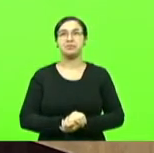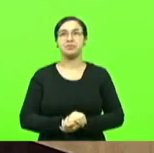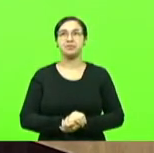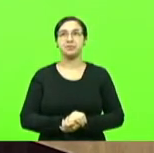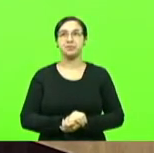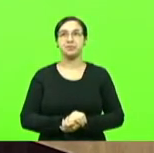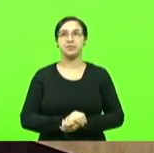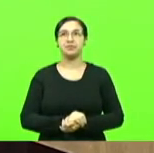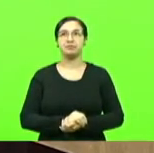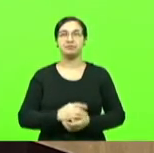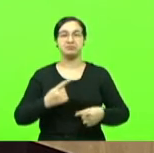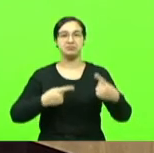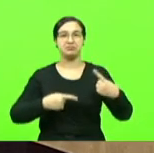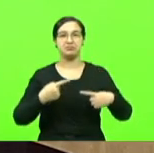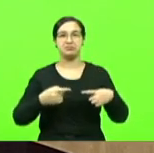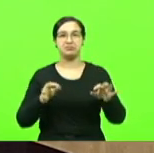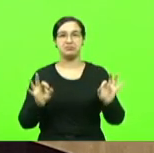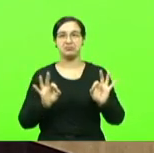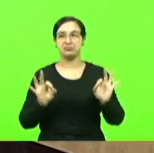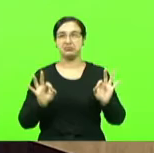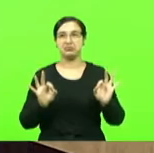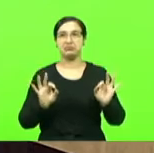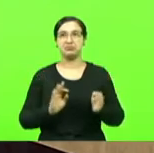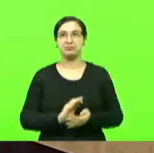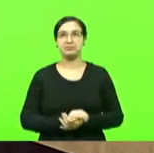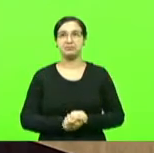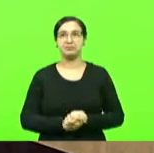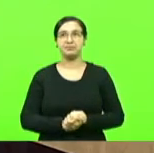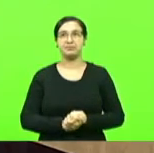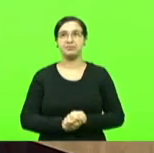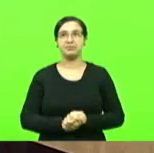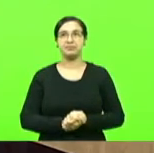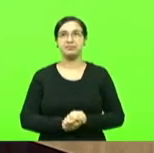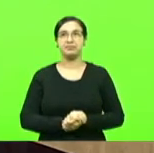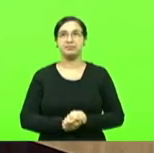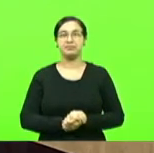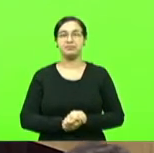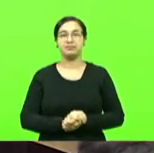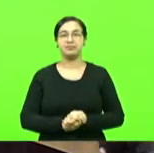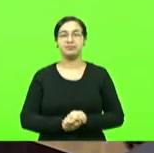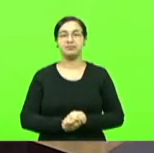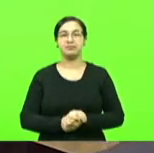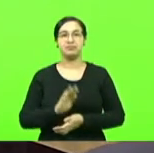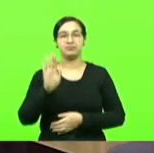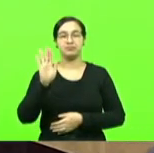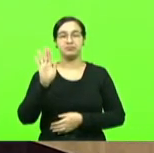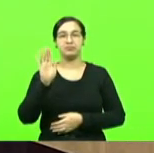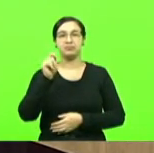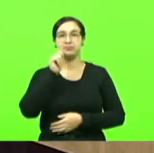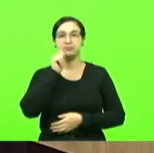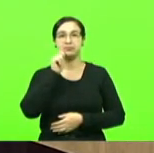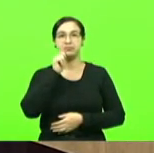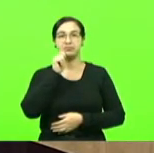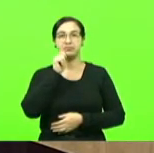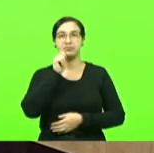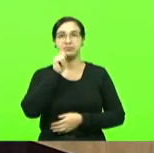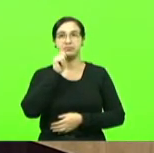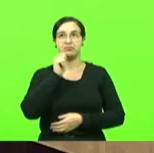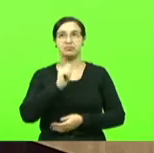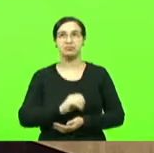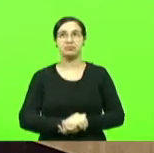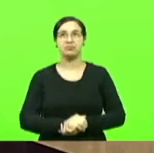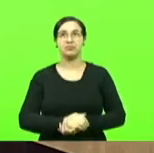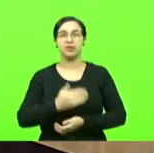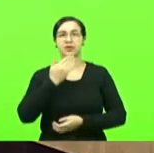Não havendo mais quem queira discutir sobre corrida de cachorro, a deputada Ana Campagnolo. Eu gostaria de